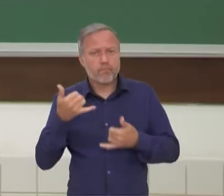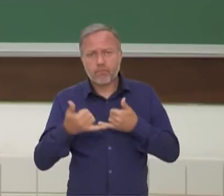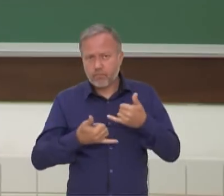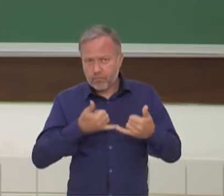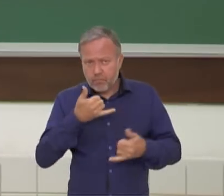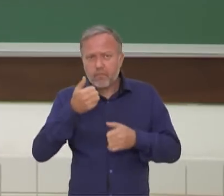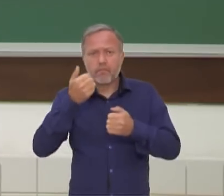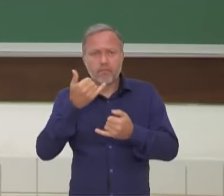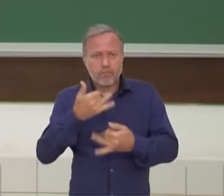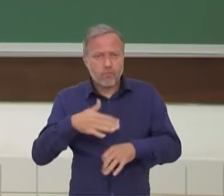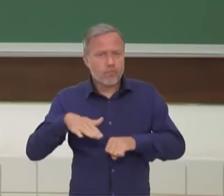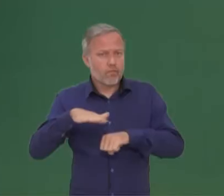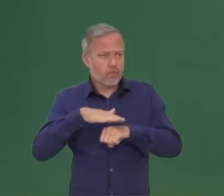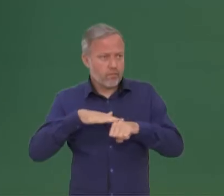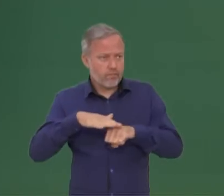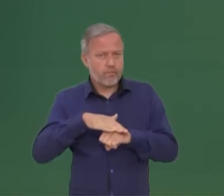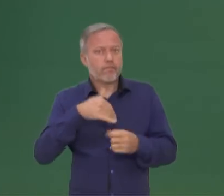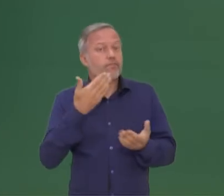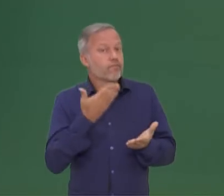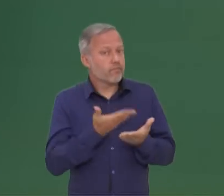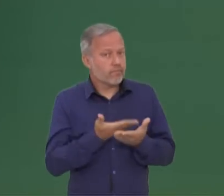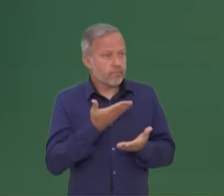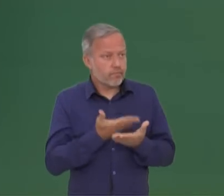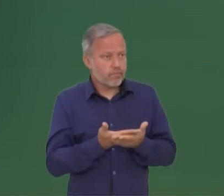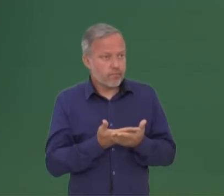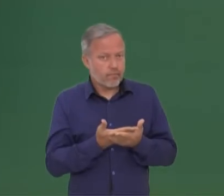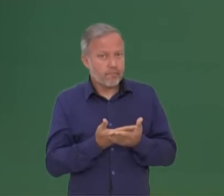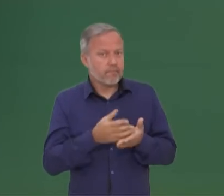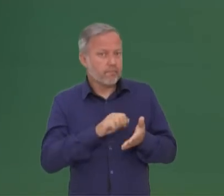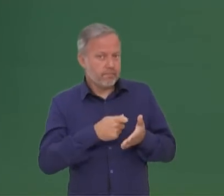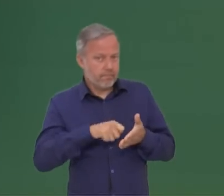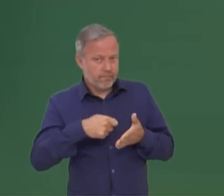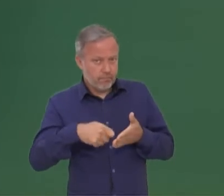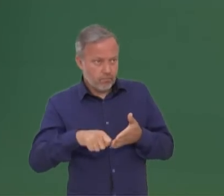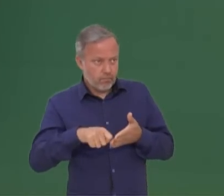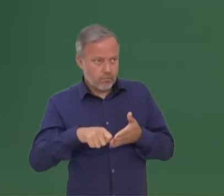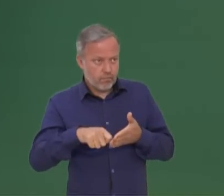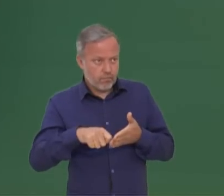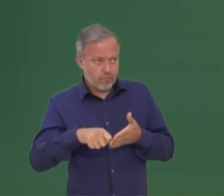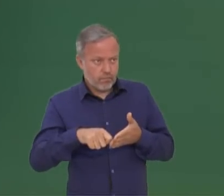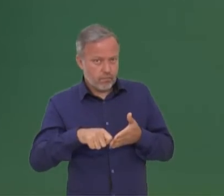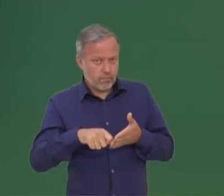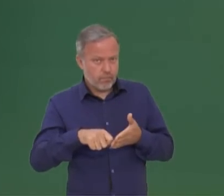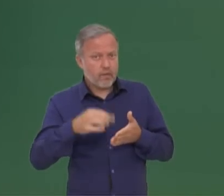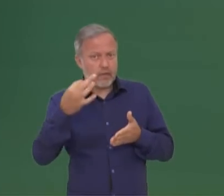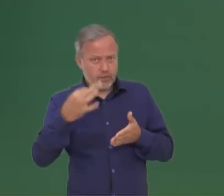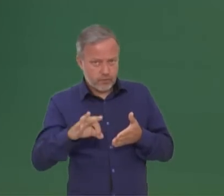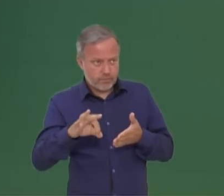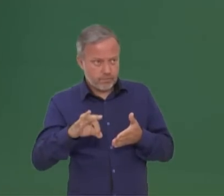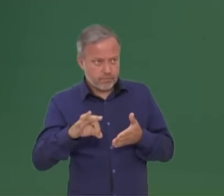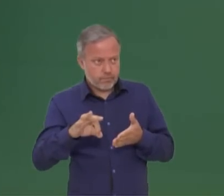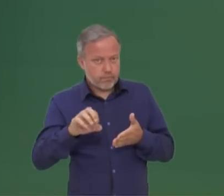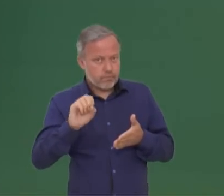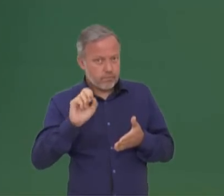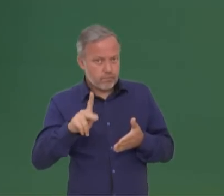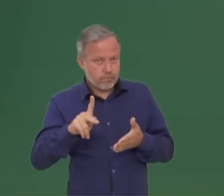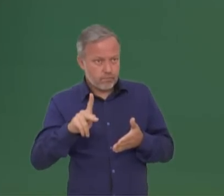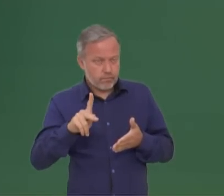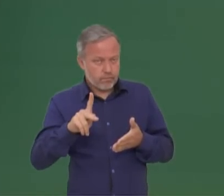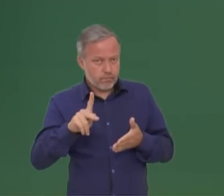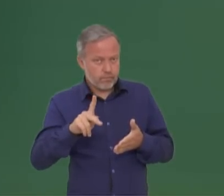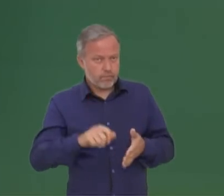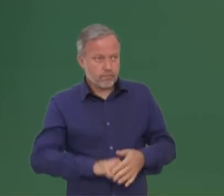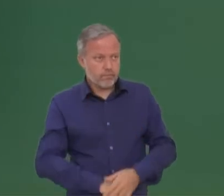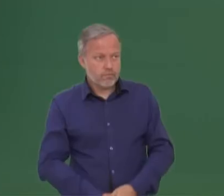brincando, explicando, estudando, anotando. Falando em anotar, acertou o exercício? Ótimo, parabéns